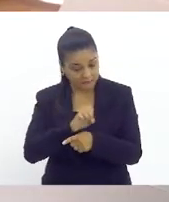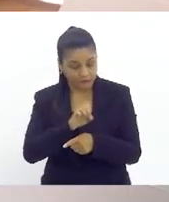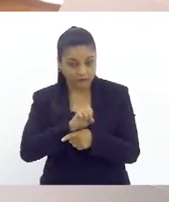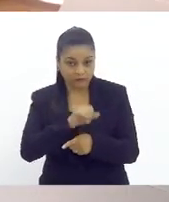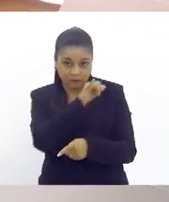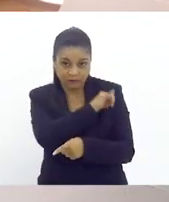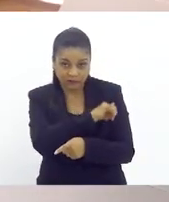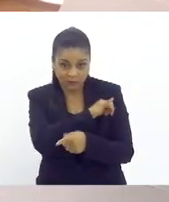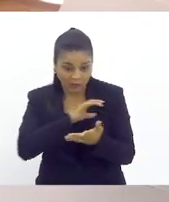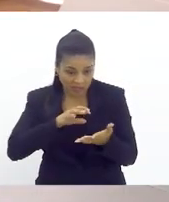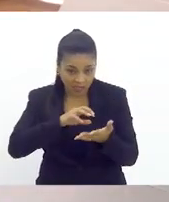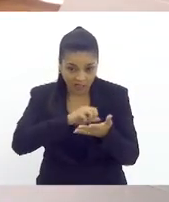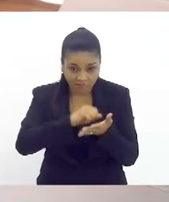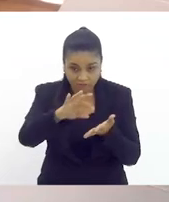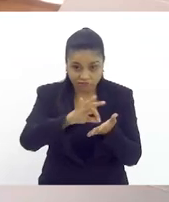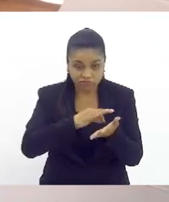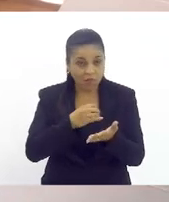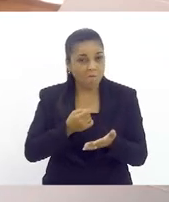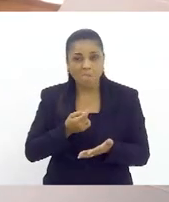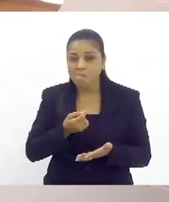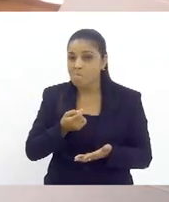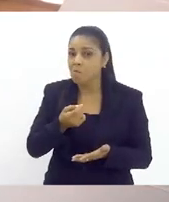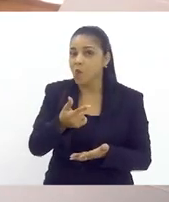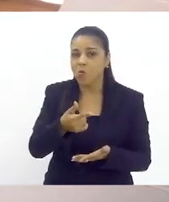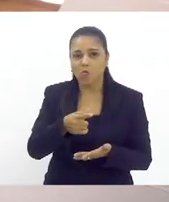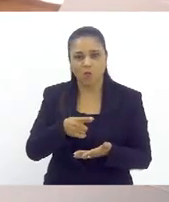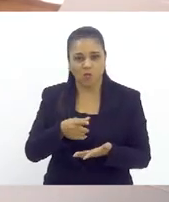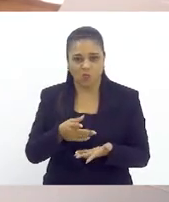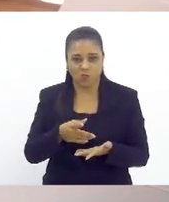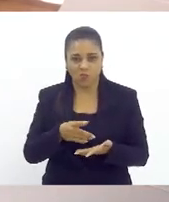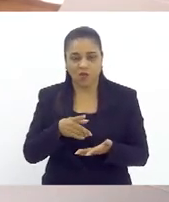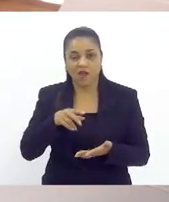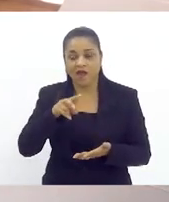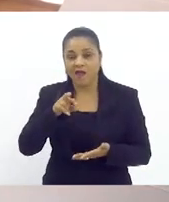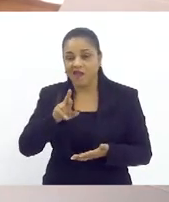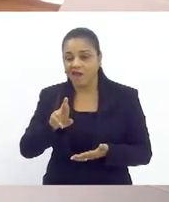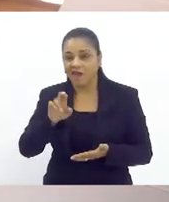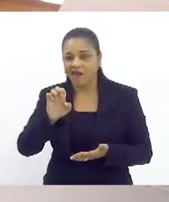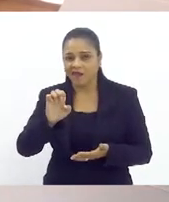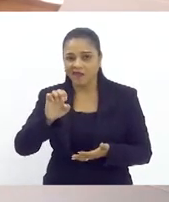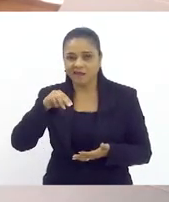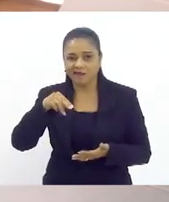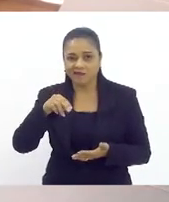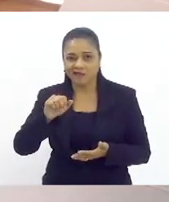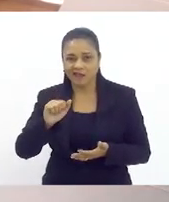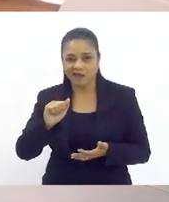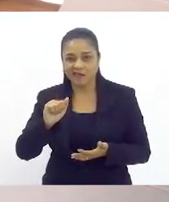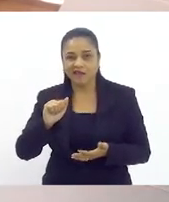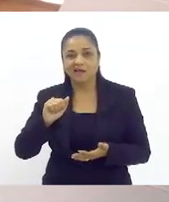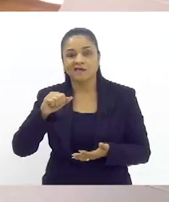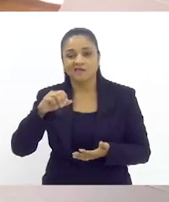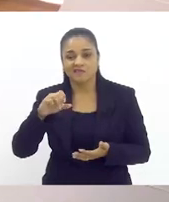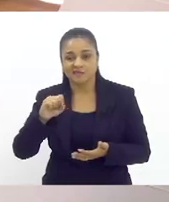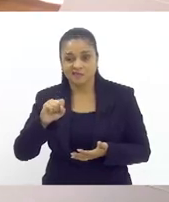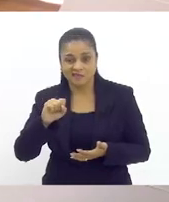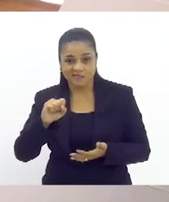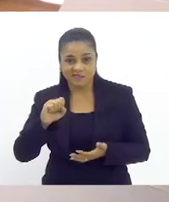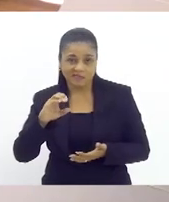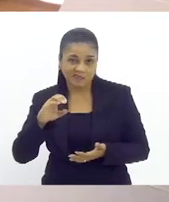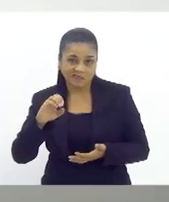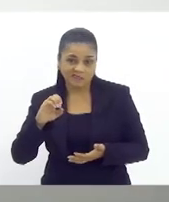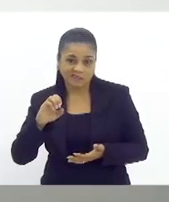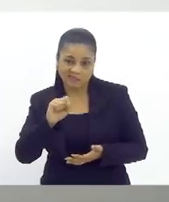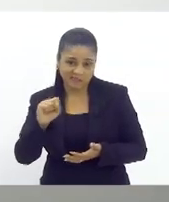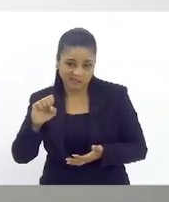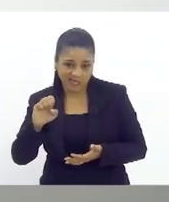cadastrados com Renascença né porque você tem Renascer e essa é uma outra questão nós somos subordinados ao